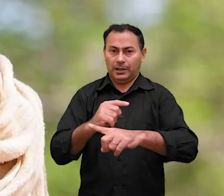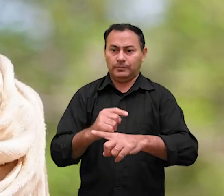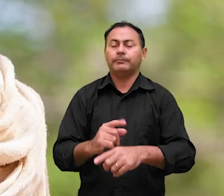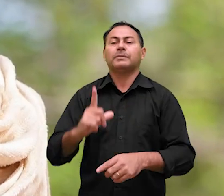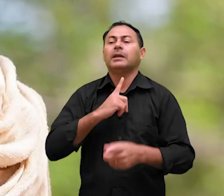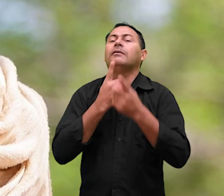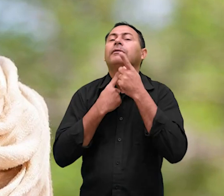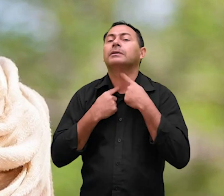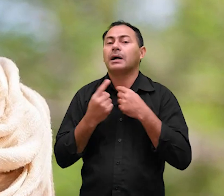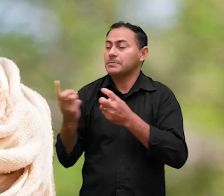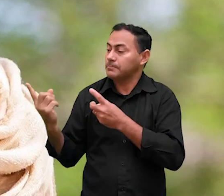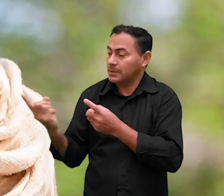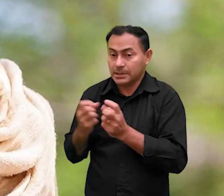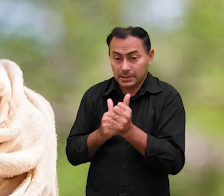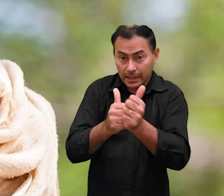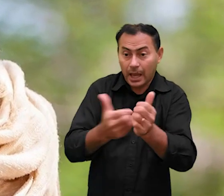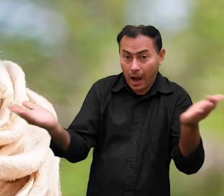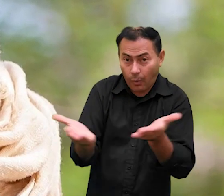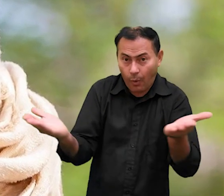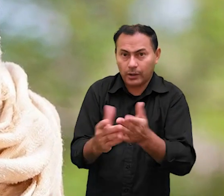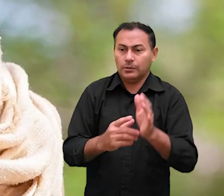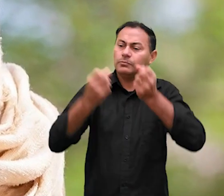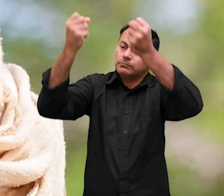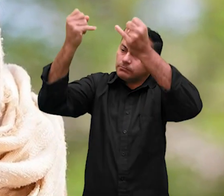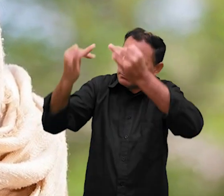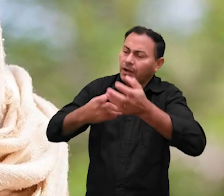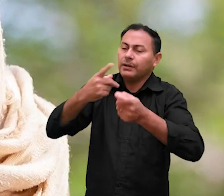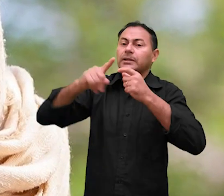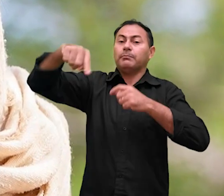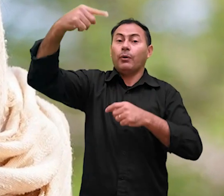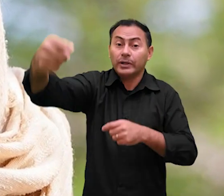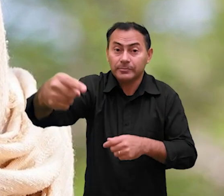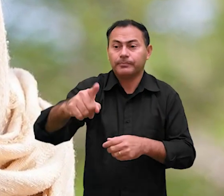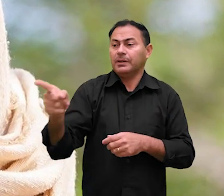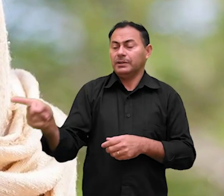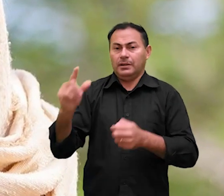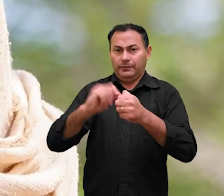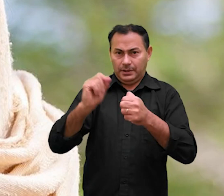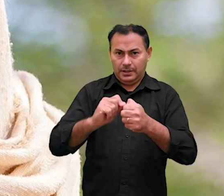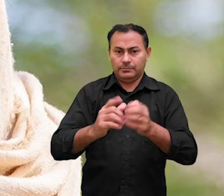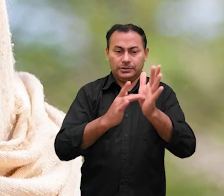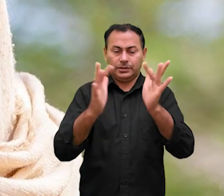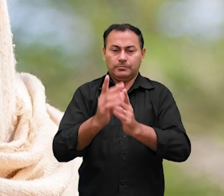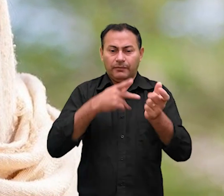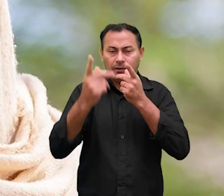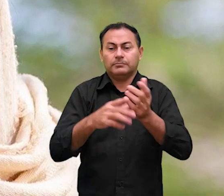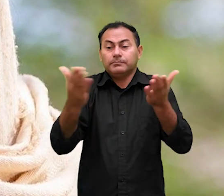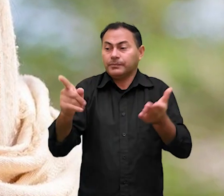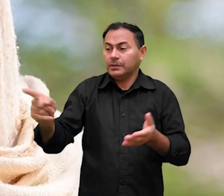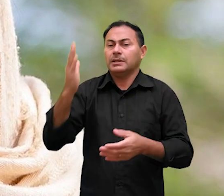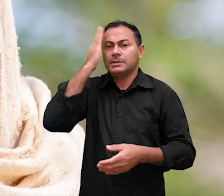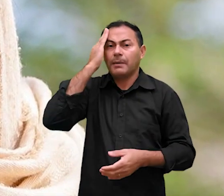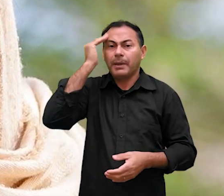contrário. Tenha vontade de me seguir agora, que eu vou lhe convencer depois. Se você fizer isso, Jesus disse,